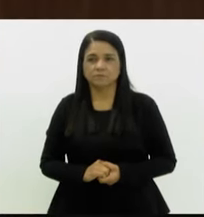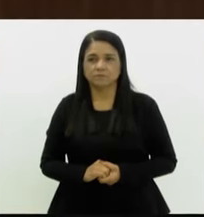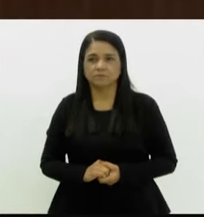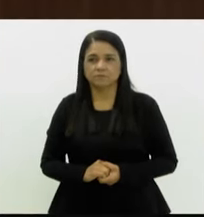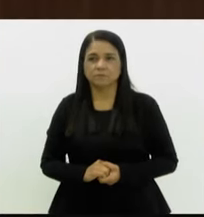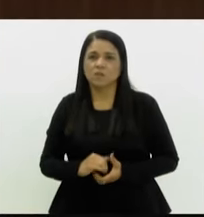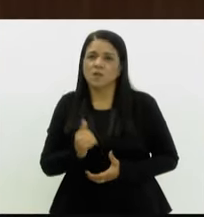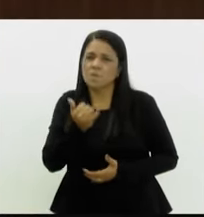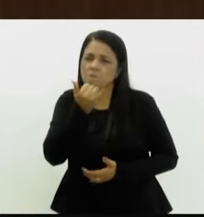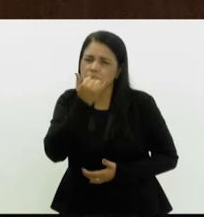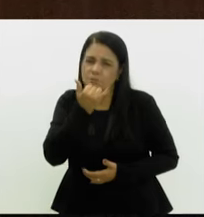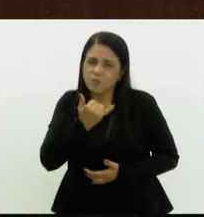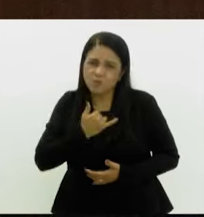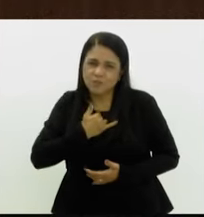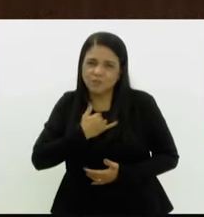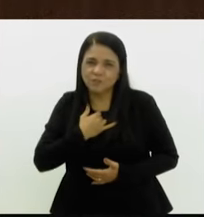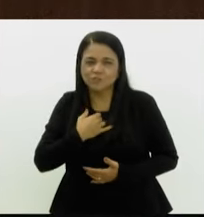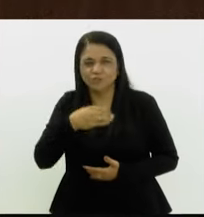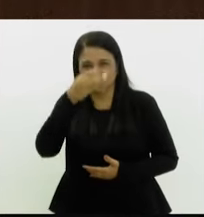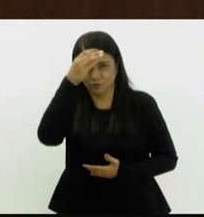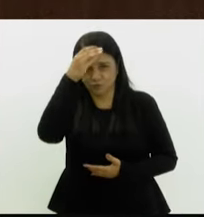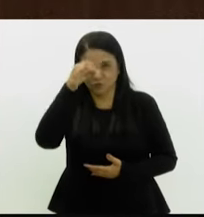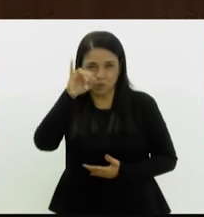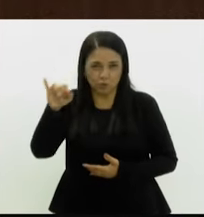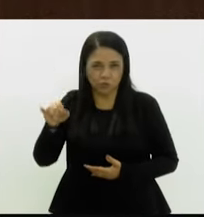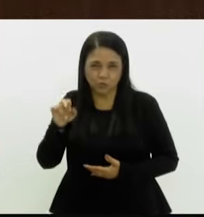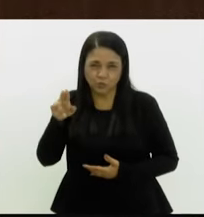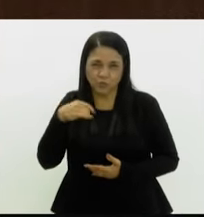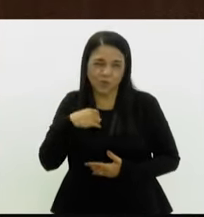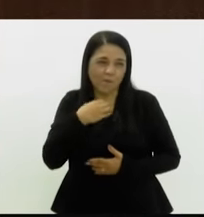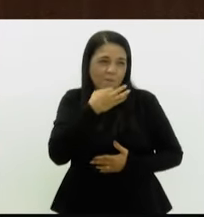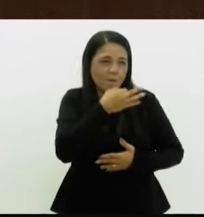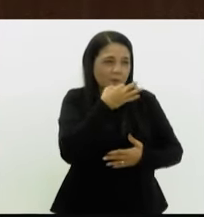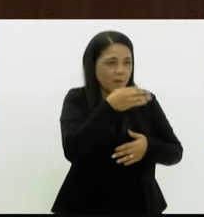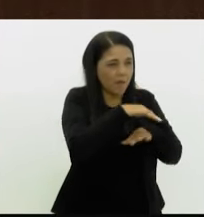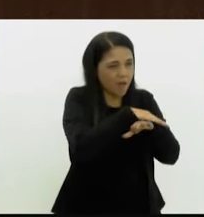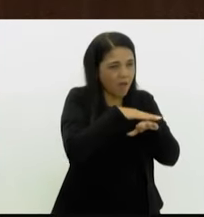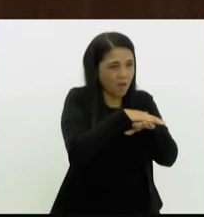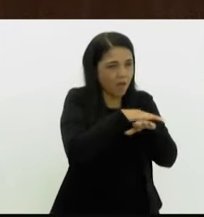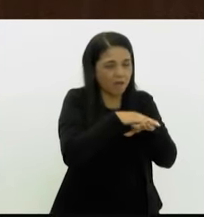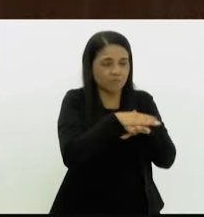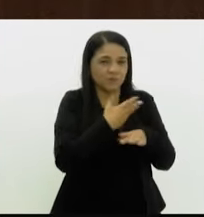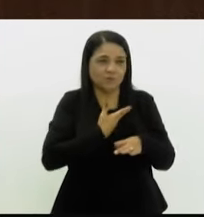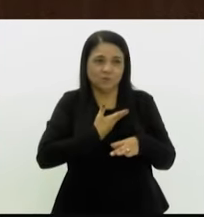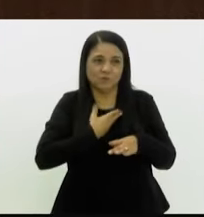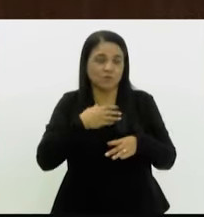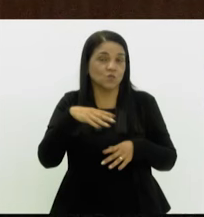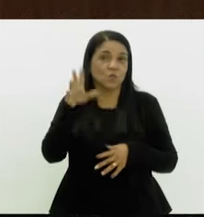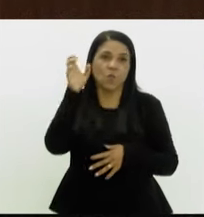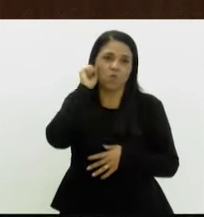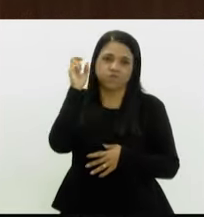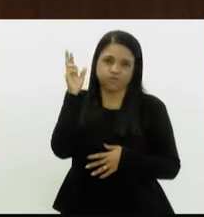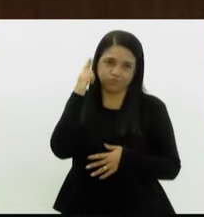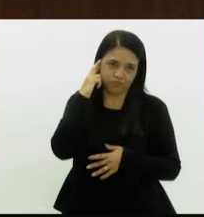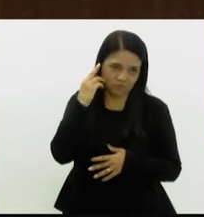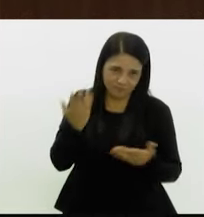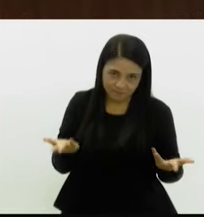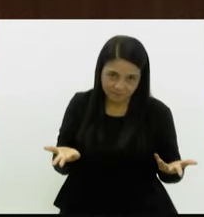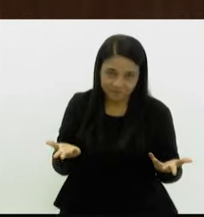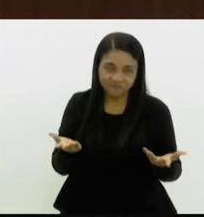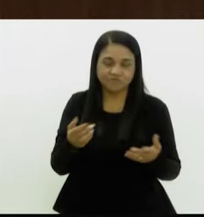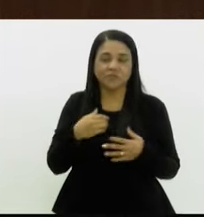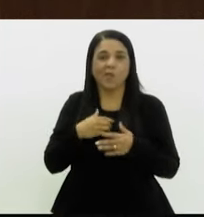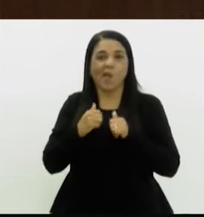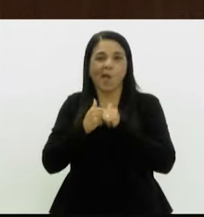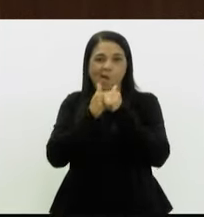Me perdoe, tia Ju, mas eu estava ali no assunto muito bom com os colegas, não havia ouvido a senhora. Mas eu